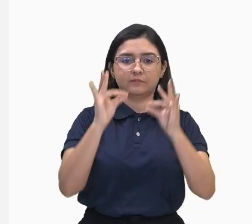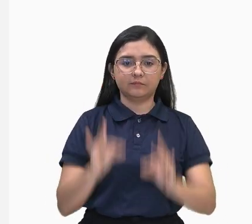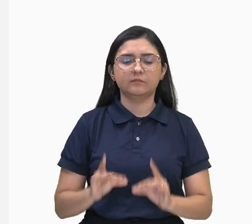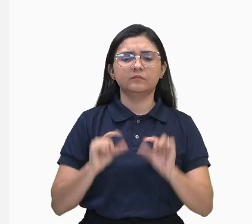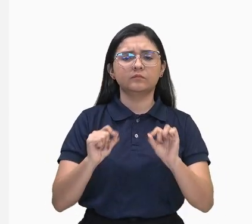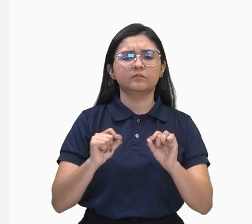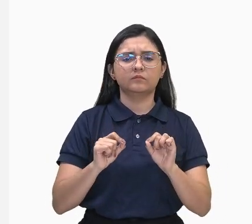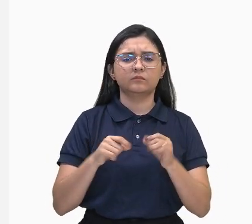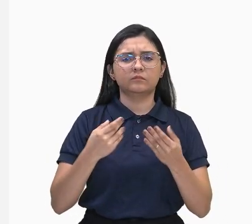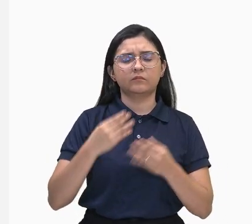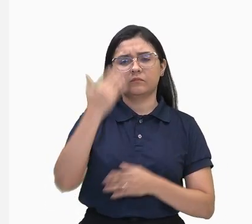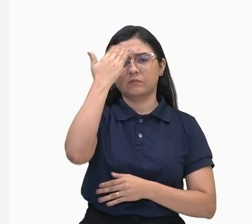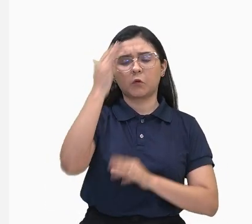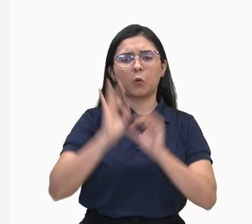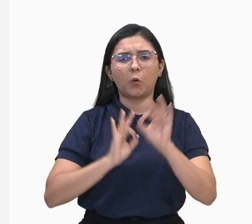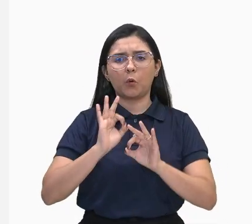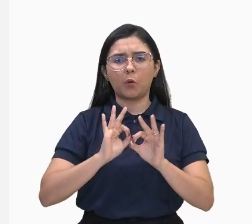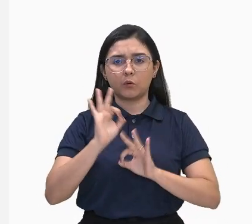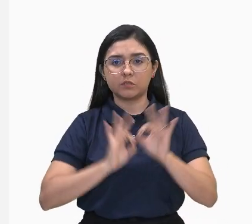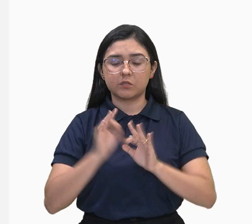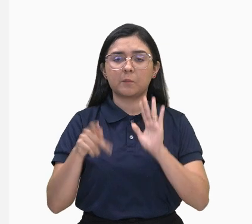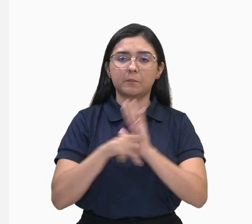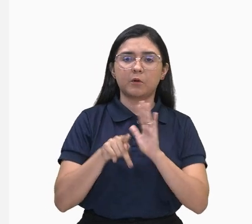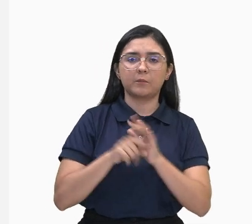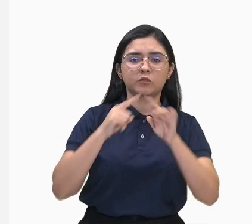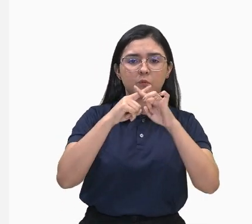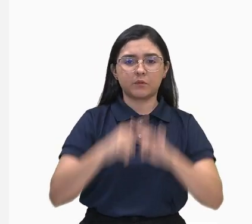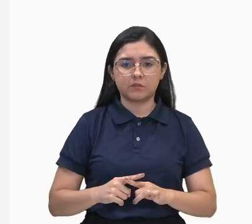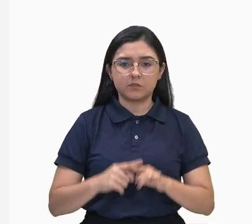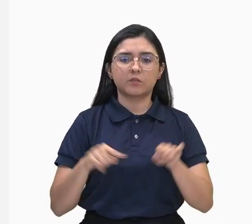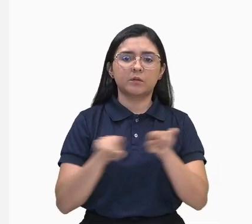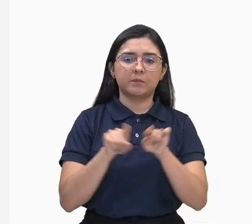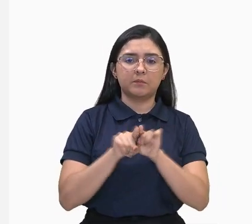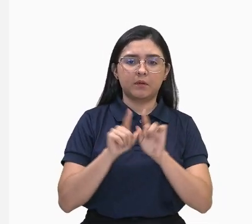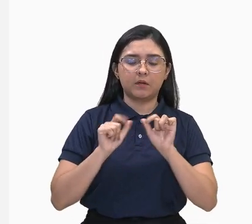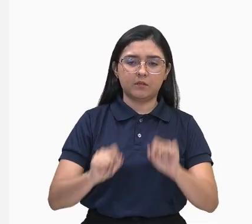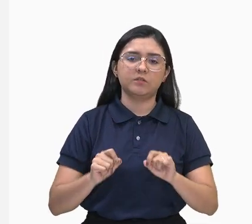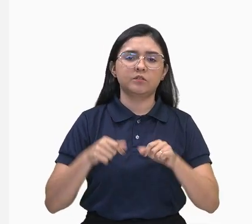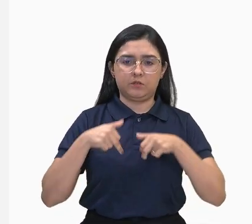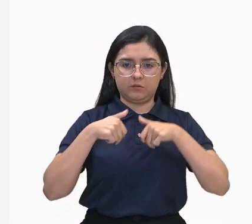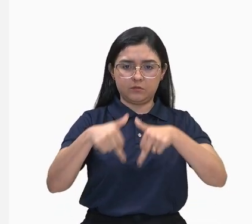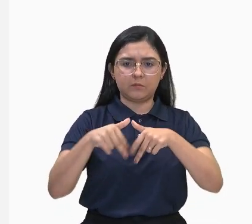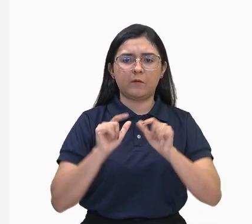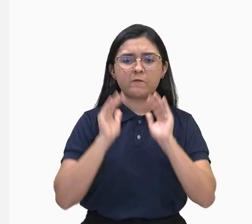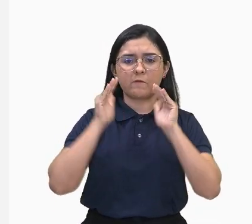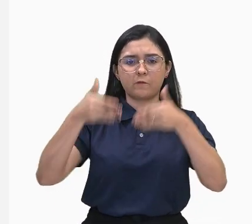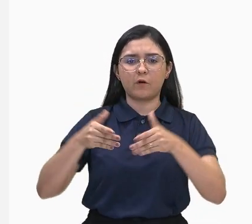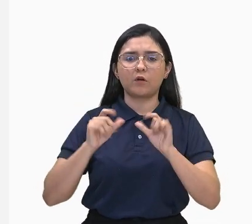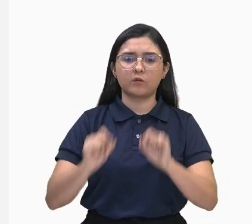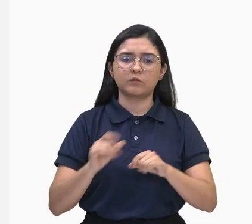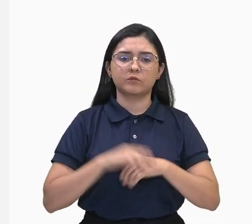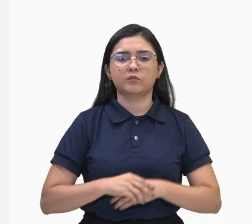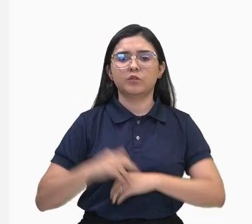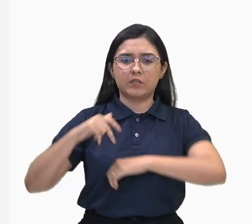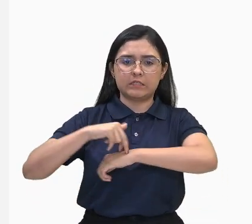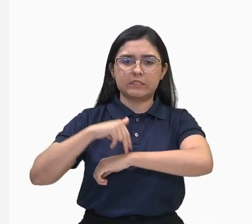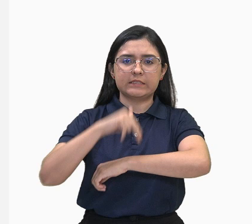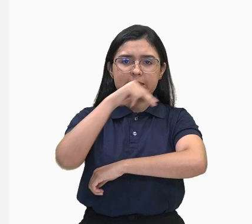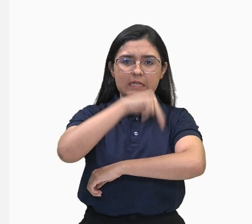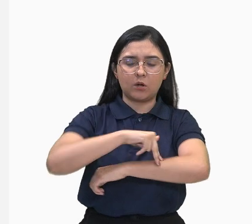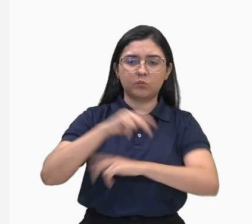entender um pouco da organização das provas do atletismo. Porém, vamos dar um enfoque maior para as provas de